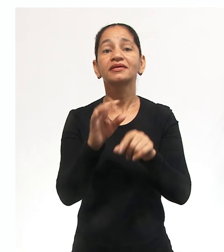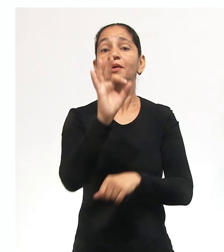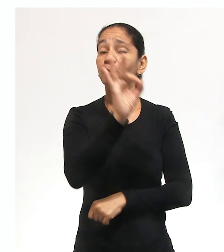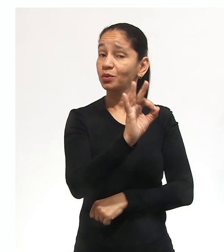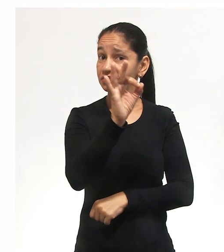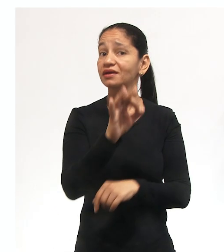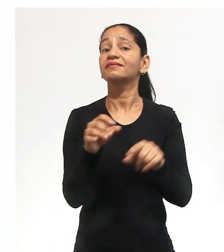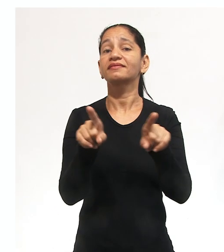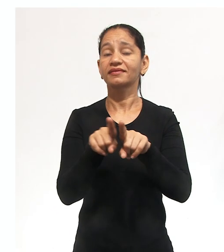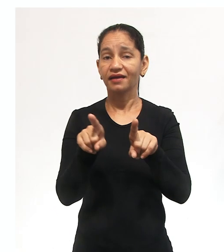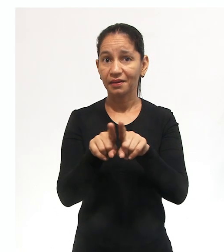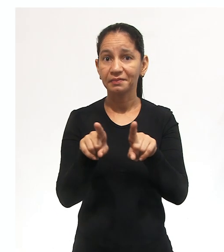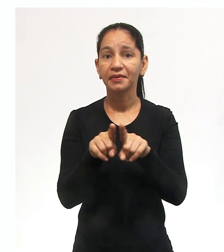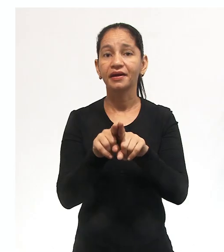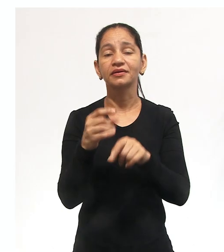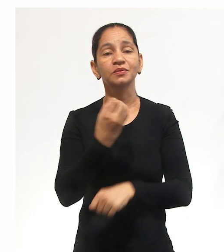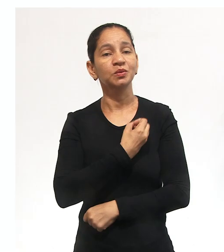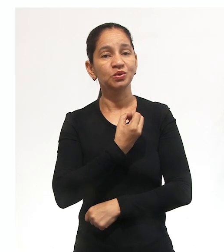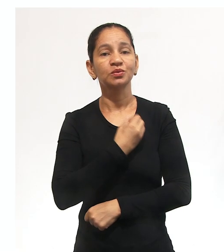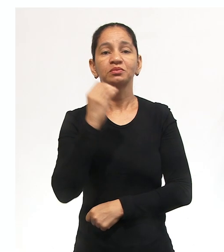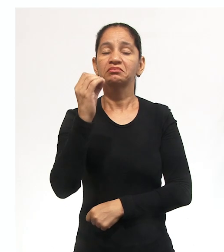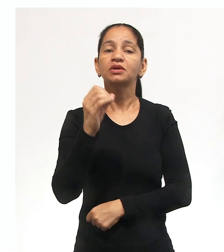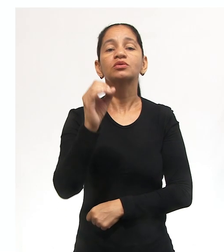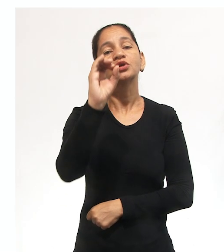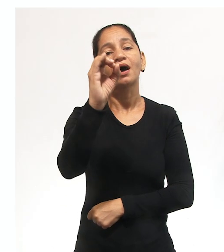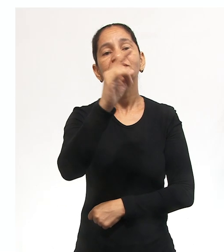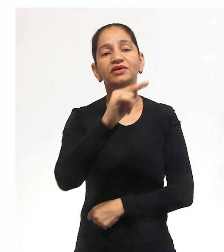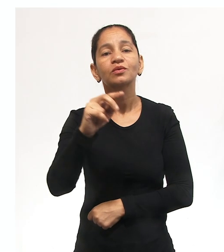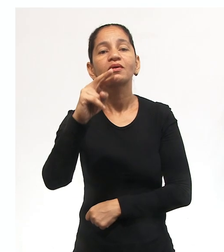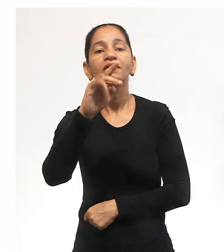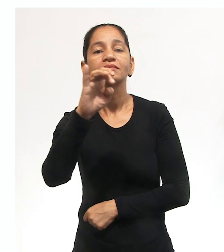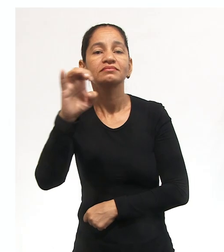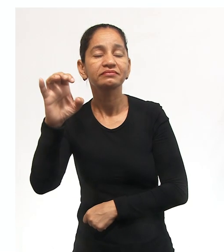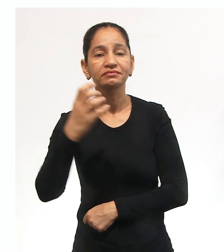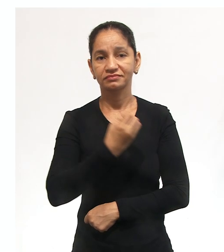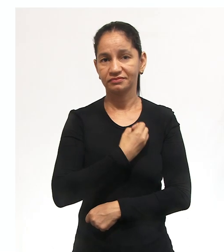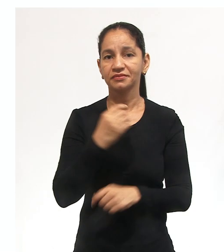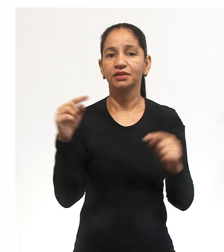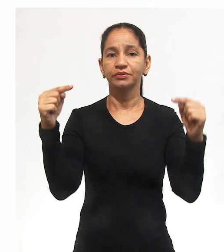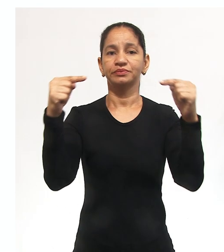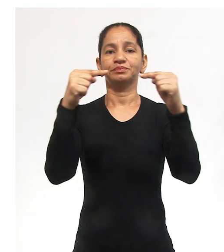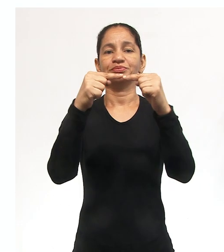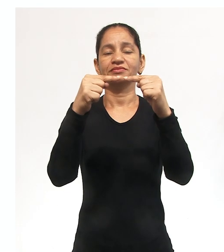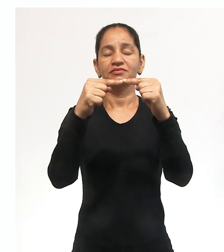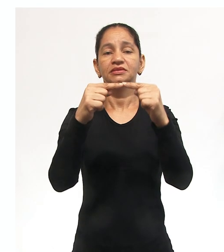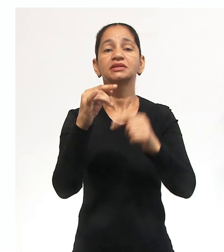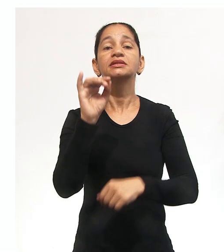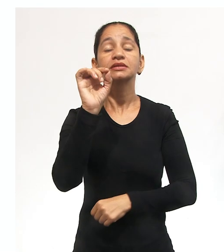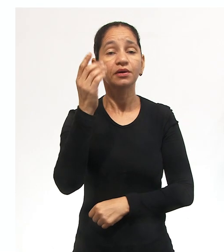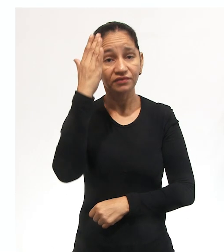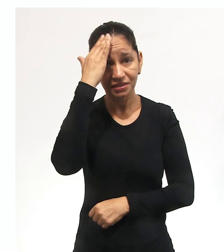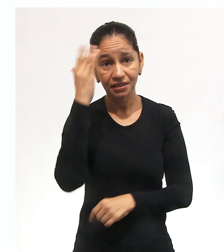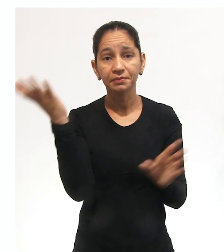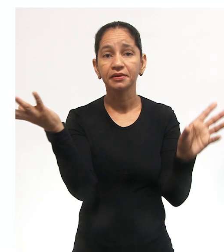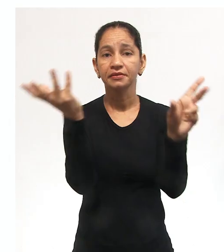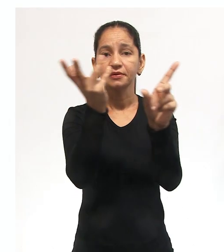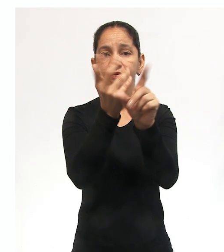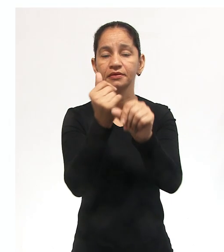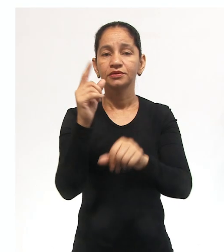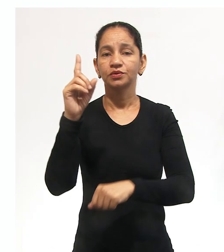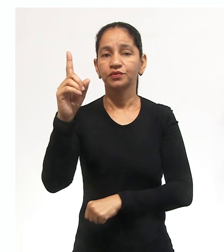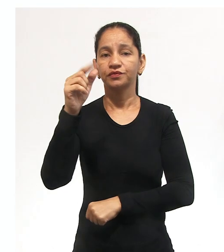da porcentagem para um número decimal. Então, a gente vai ter aqui que a taxa ao dia vai ser a soma desses